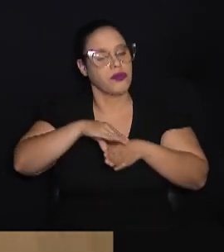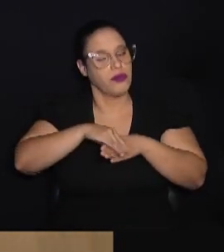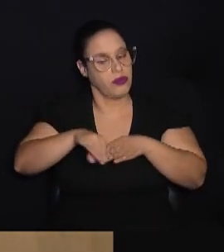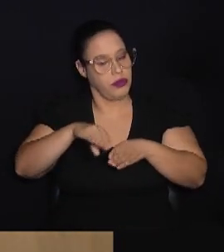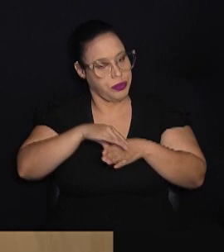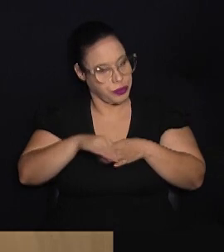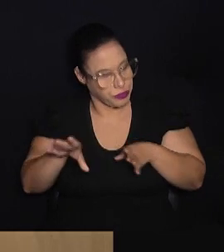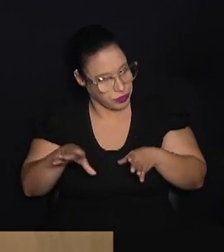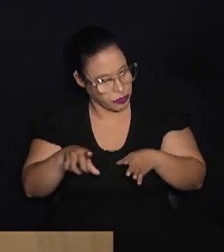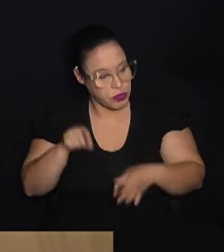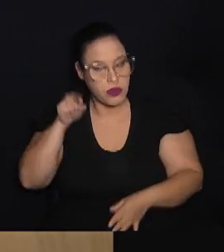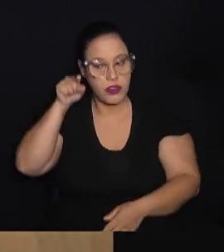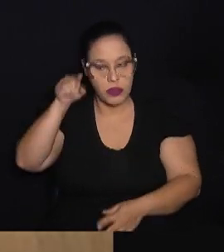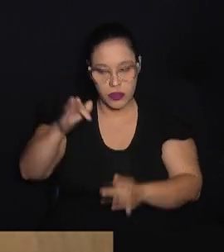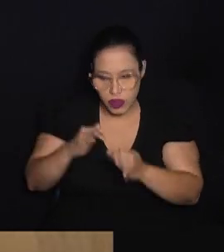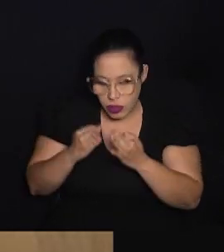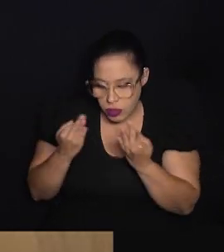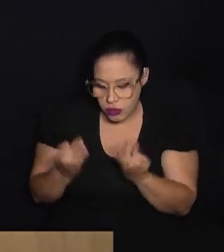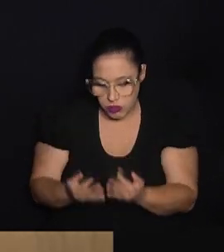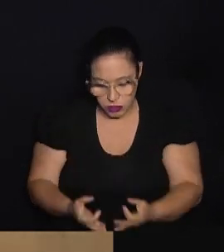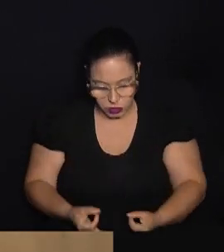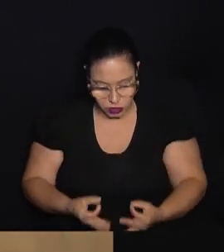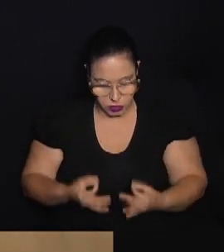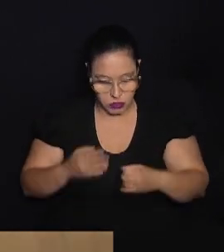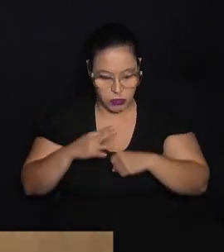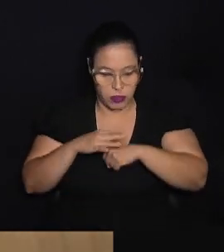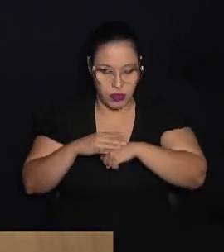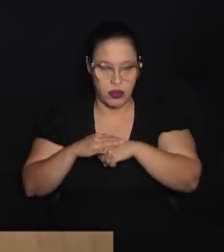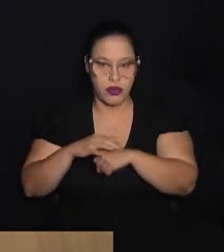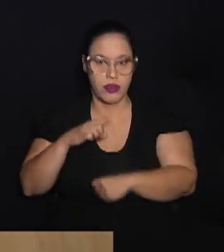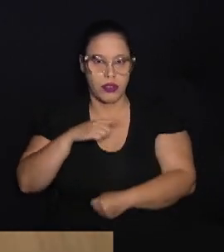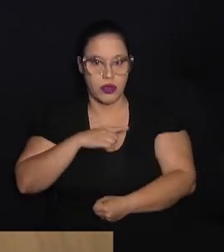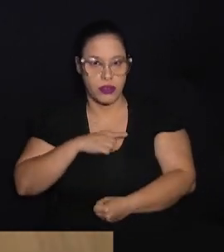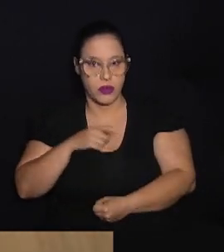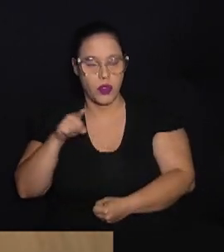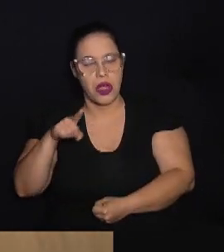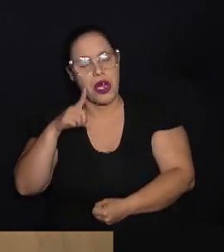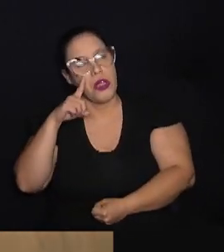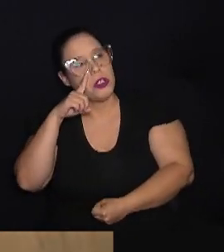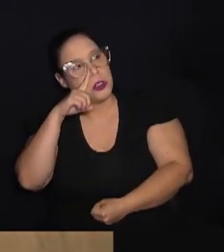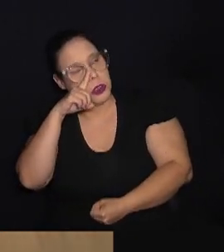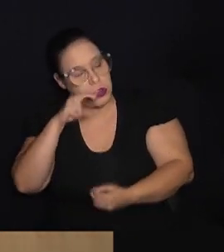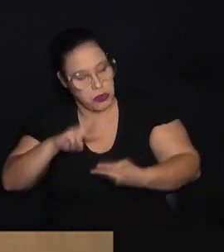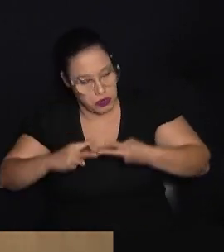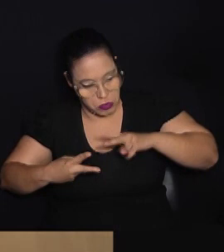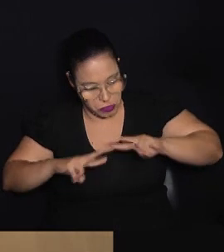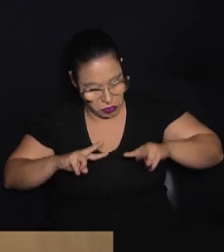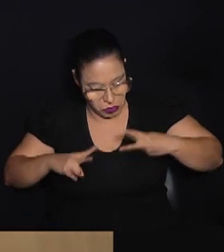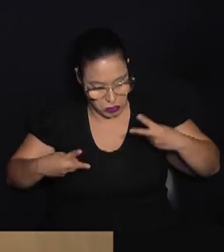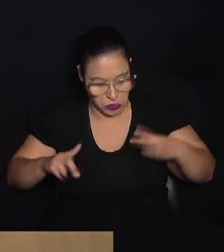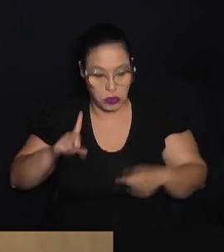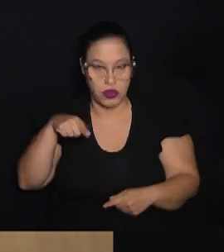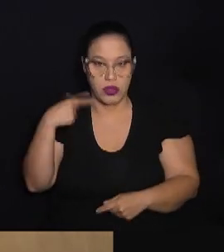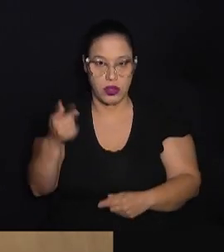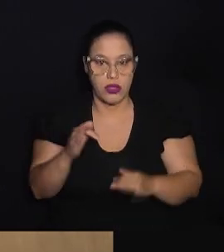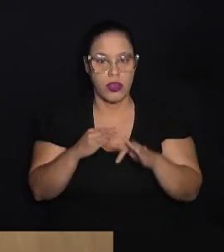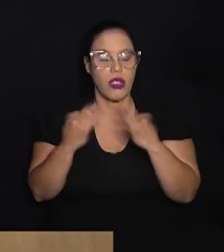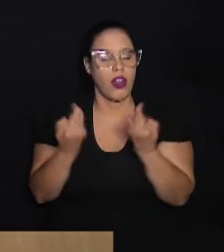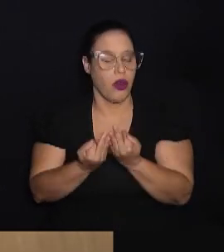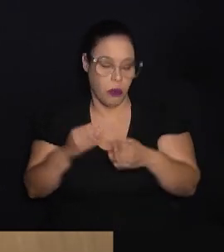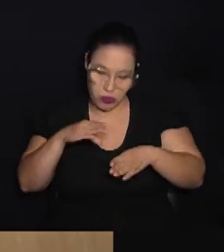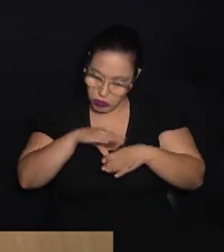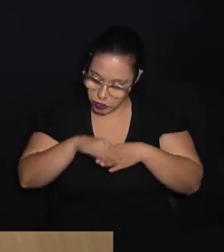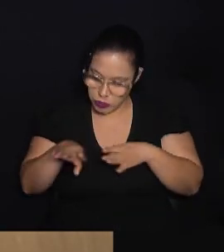neste familiar acometido pela doença, para ver se ele tem esse risco genético, e aí os outros familiares devem ser